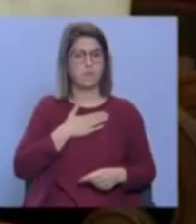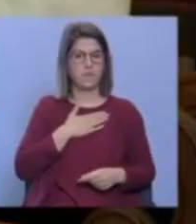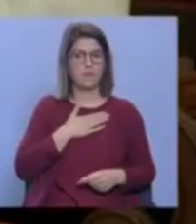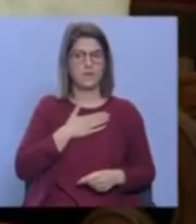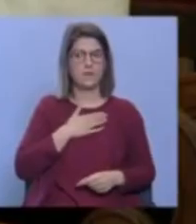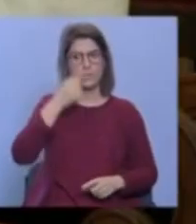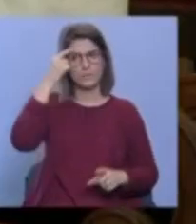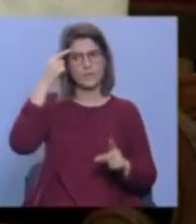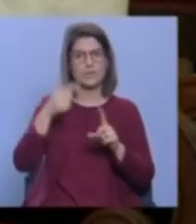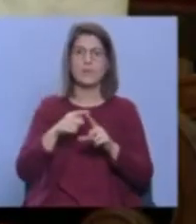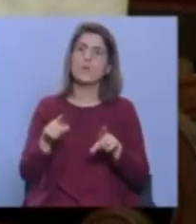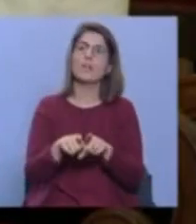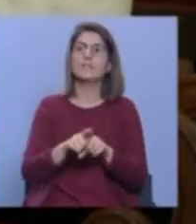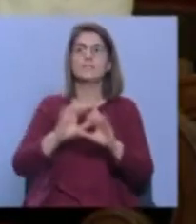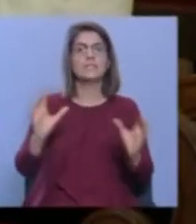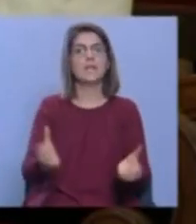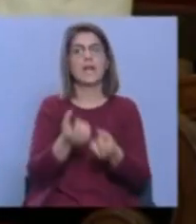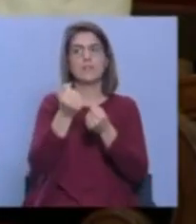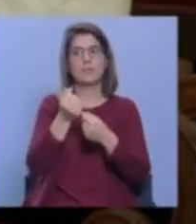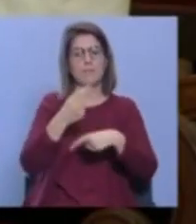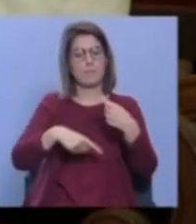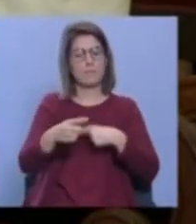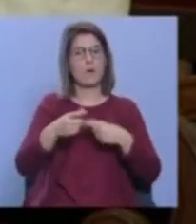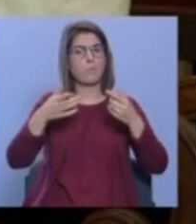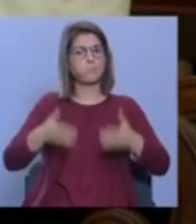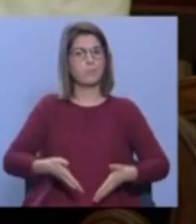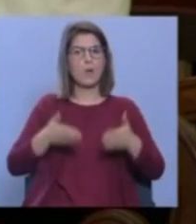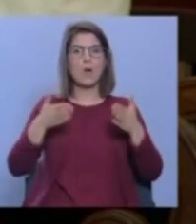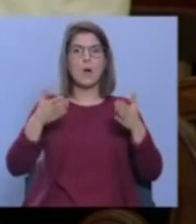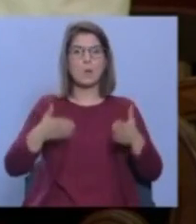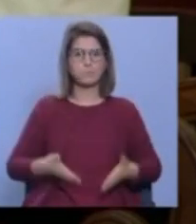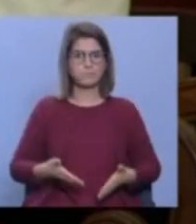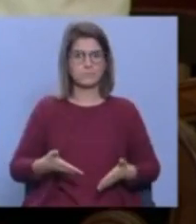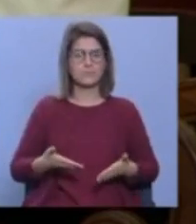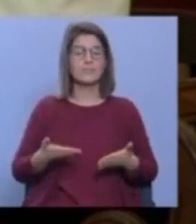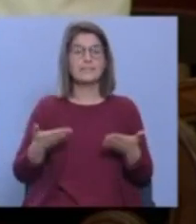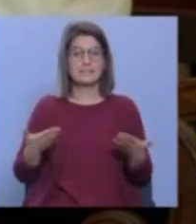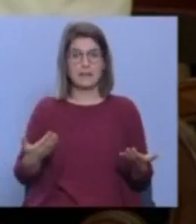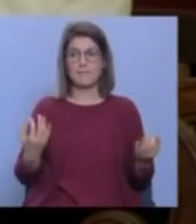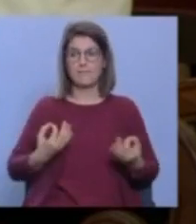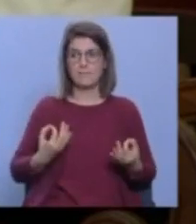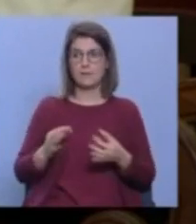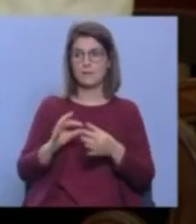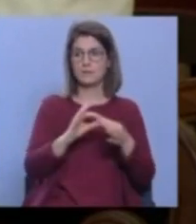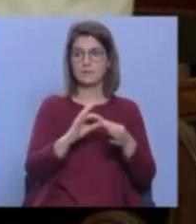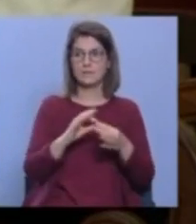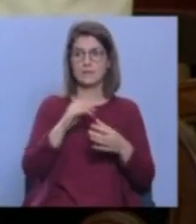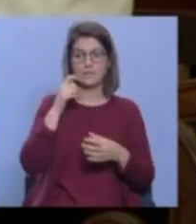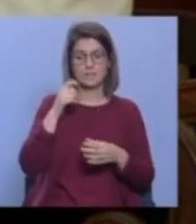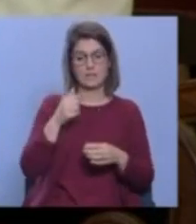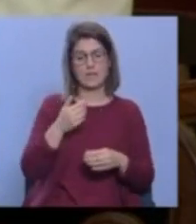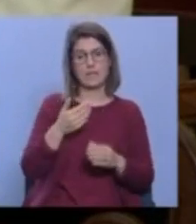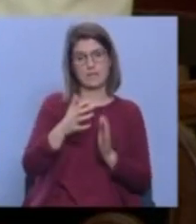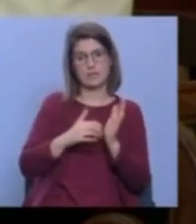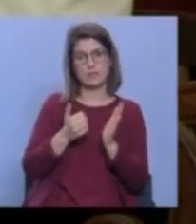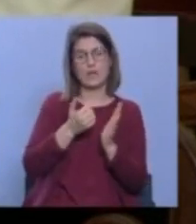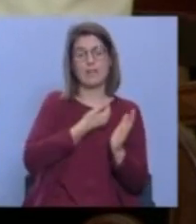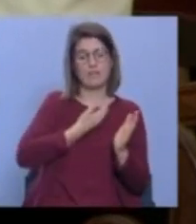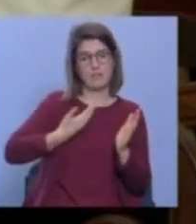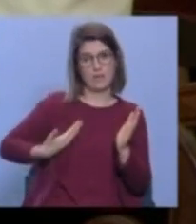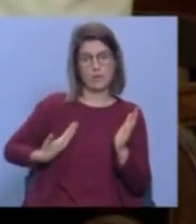forma gratuita. Portanto, é porventura a primeira aliança em todo o Antigo Testamento que Deus